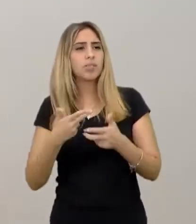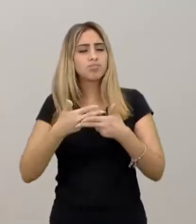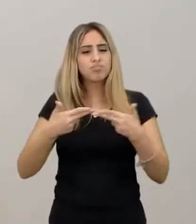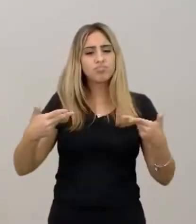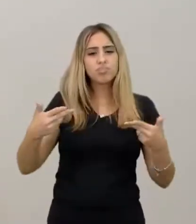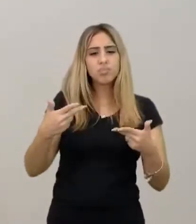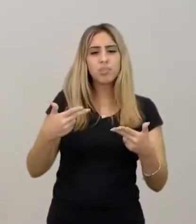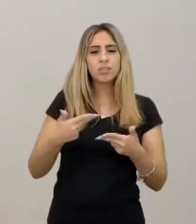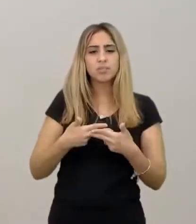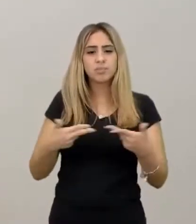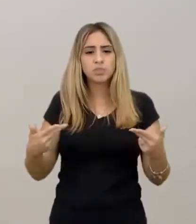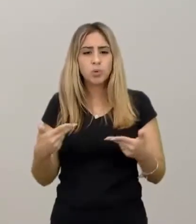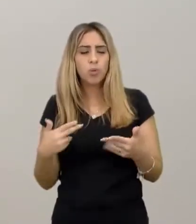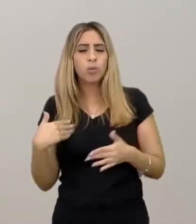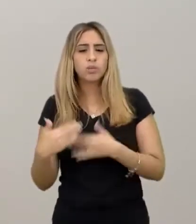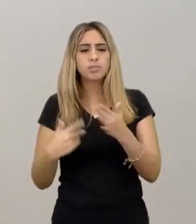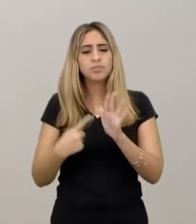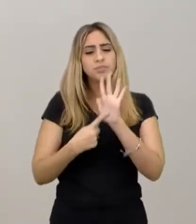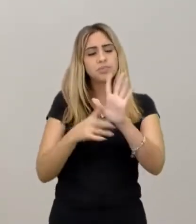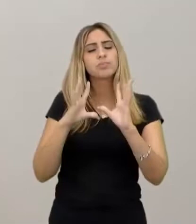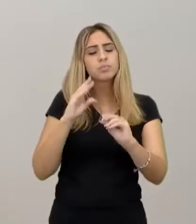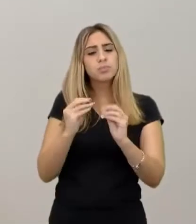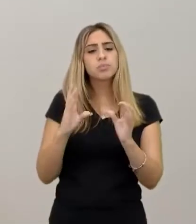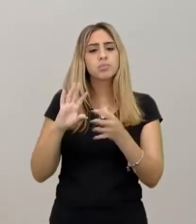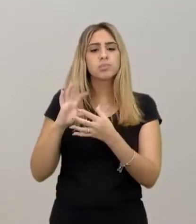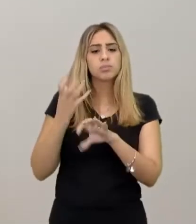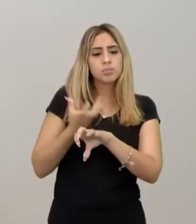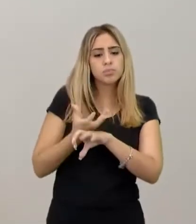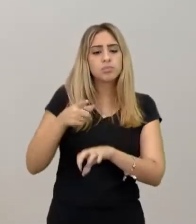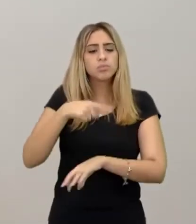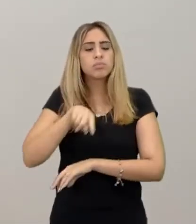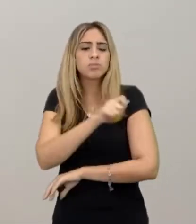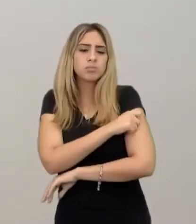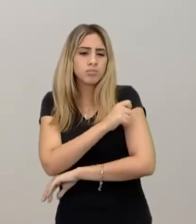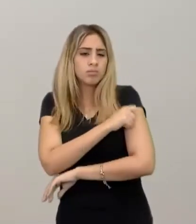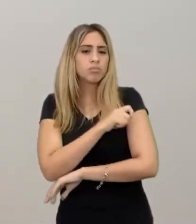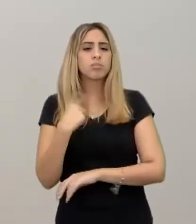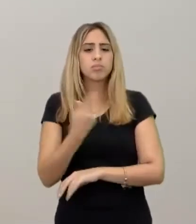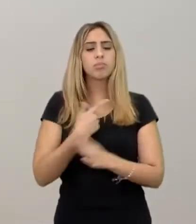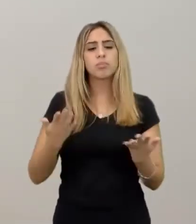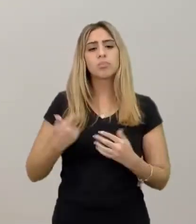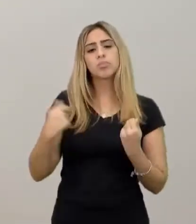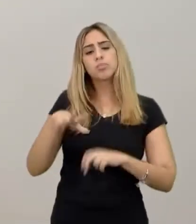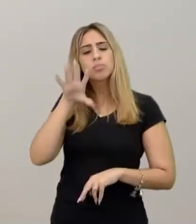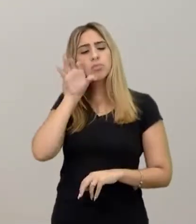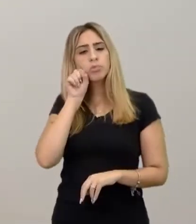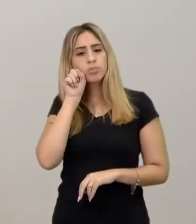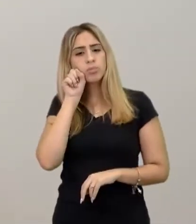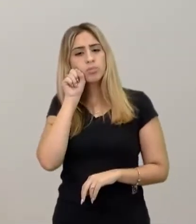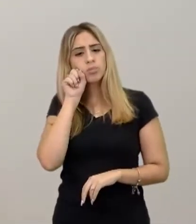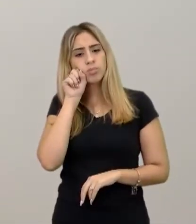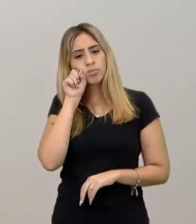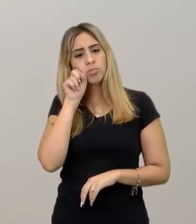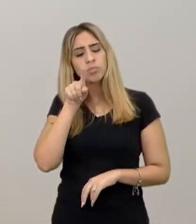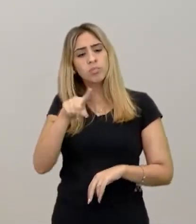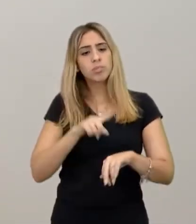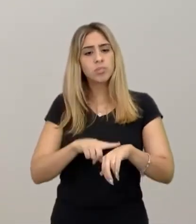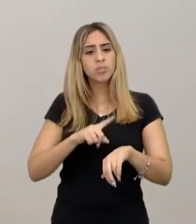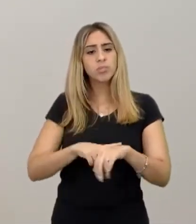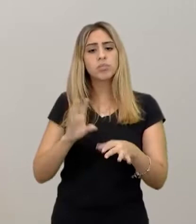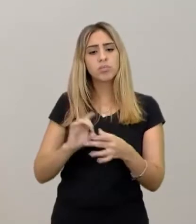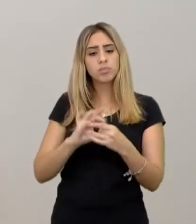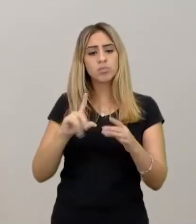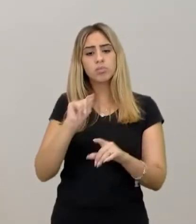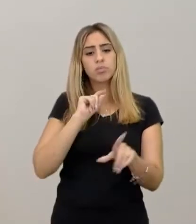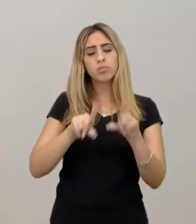gente começa apresentando todo o componente para o aluno. E agora, nós precisamos ouvir, né? Então, neste momento, até que